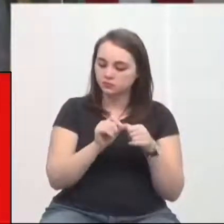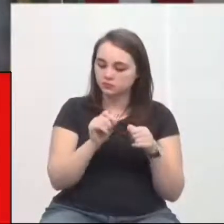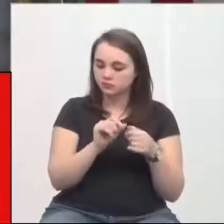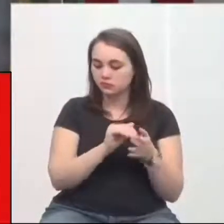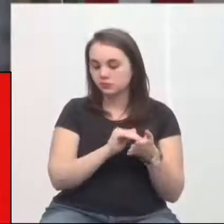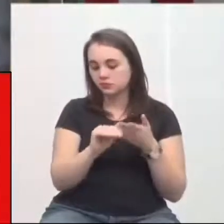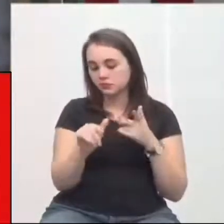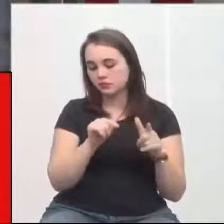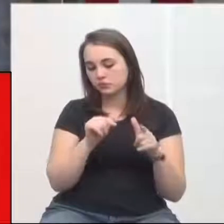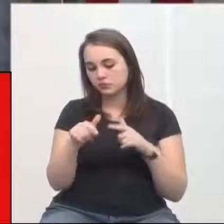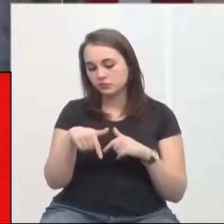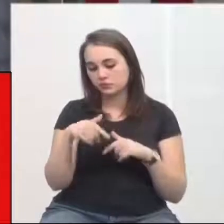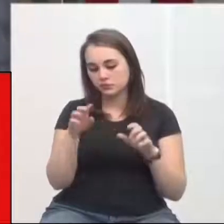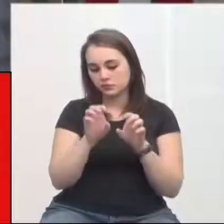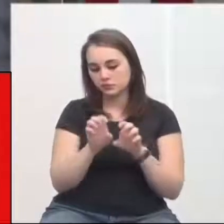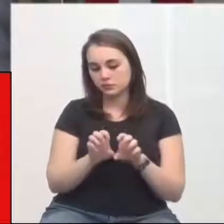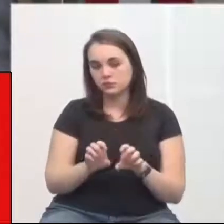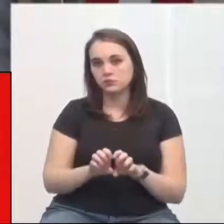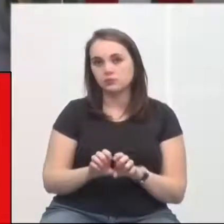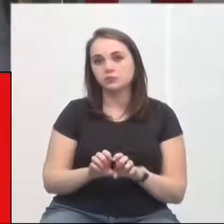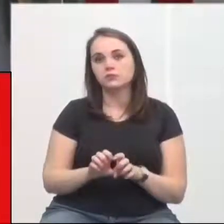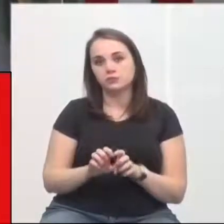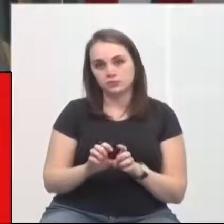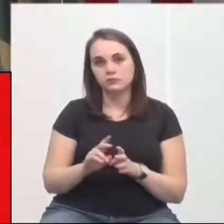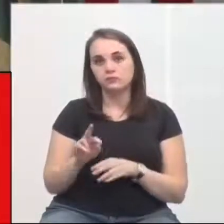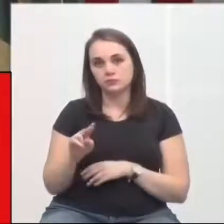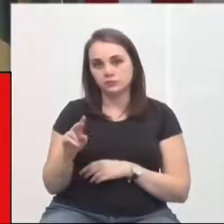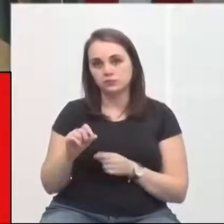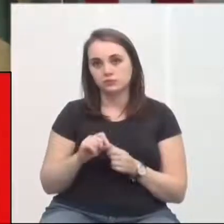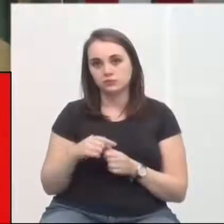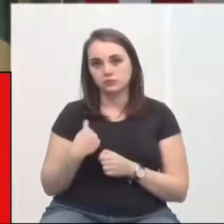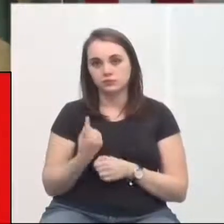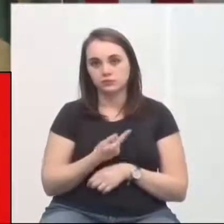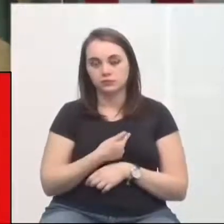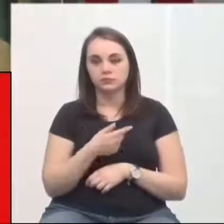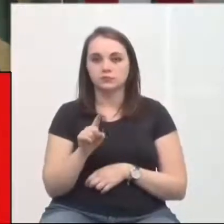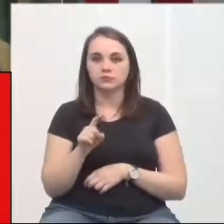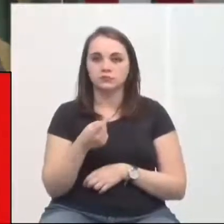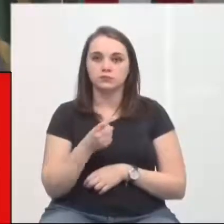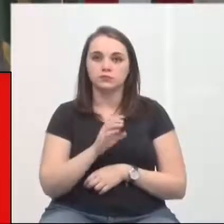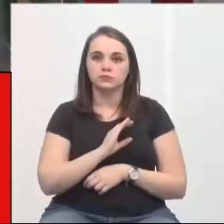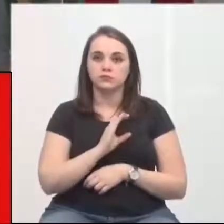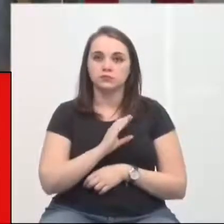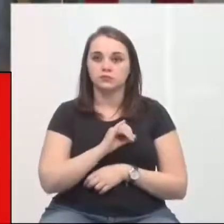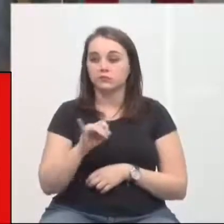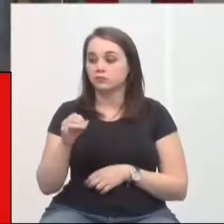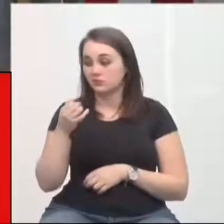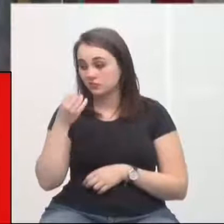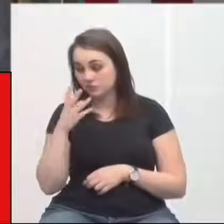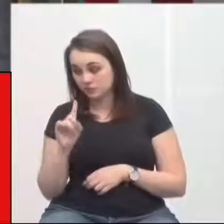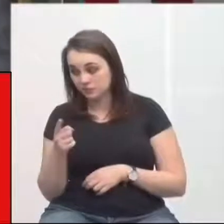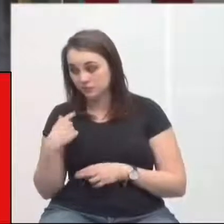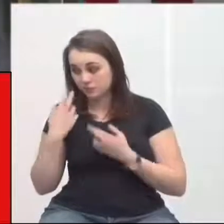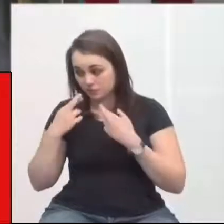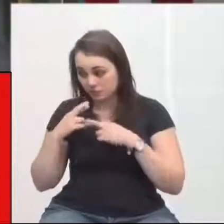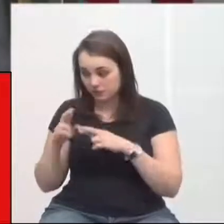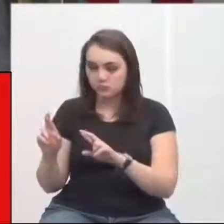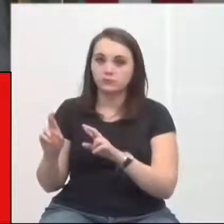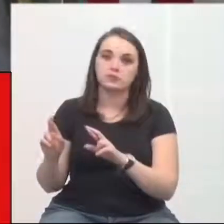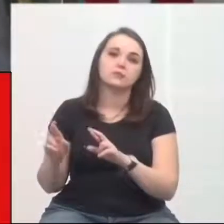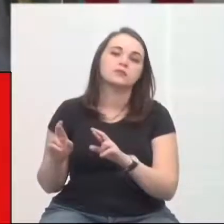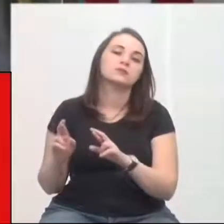Secretaria de Obras, não diferentemente do nosso colega, ex-vereador Tita Belloli, que quando não funciona a gente reclama, né, Tita? Eu uso